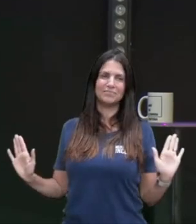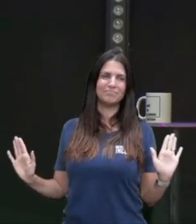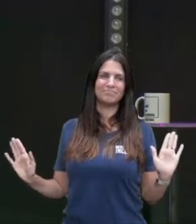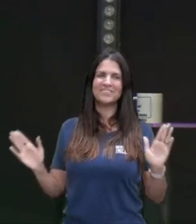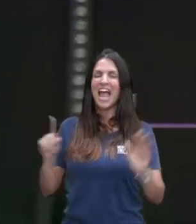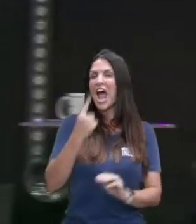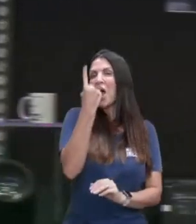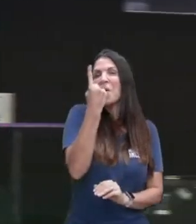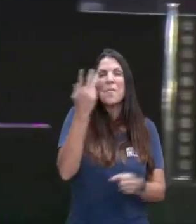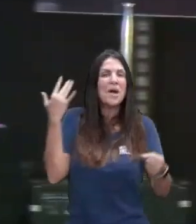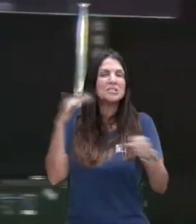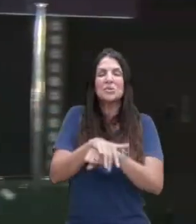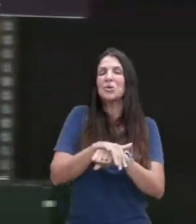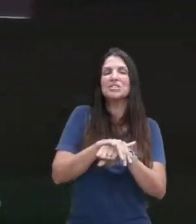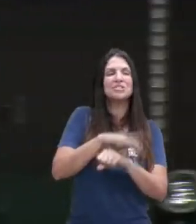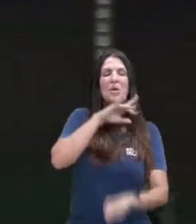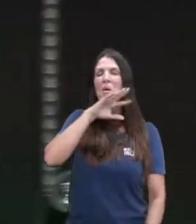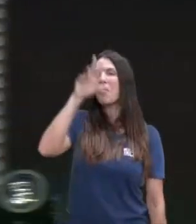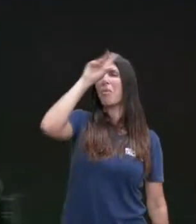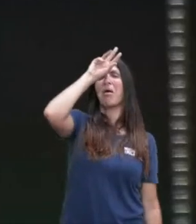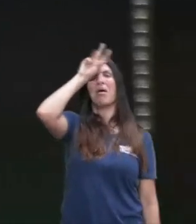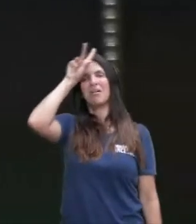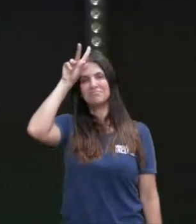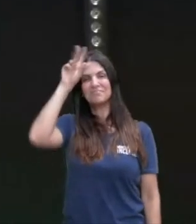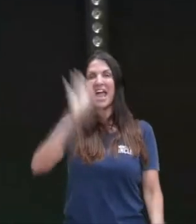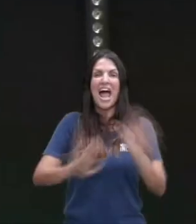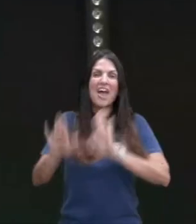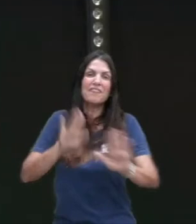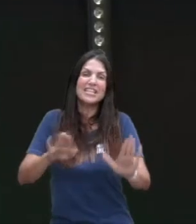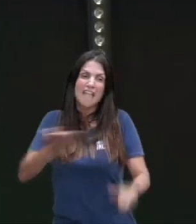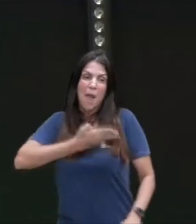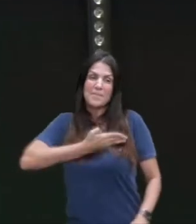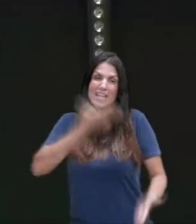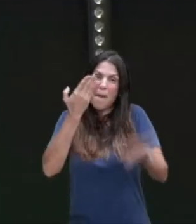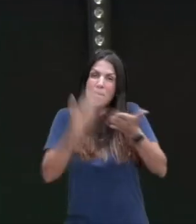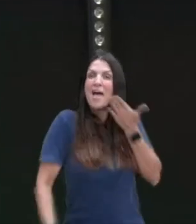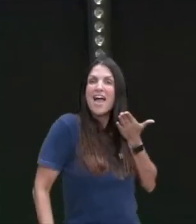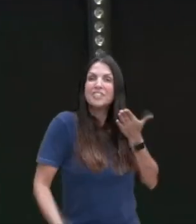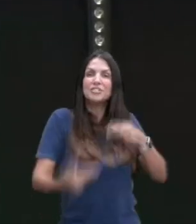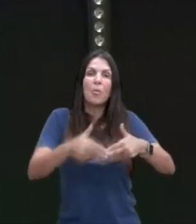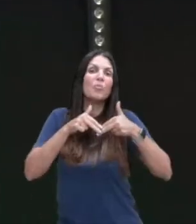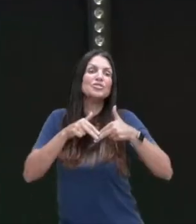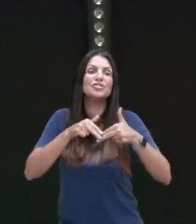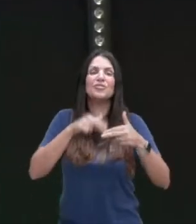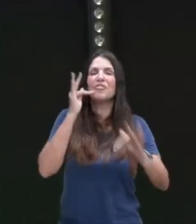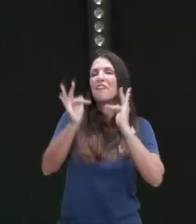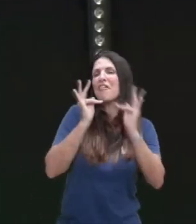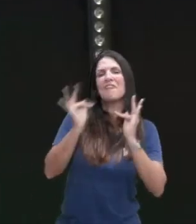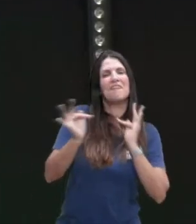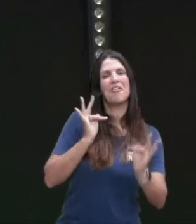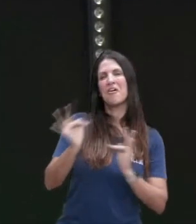e pode pessoas que jogam uma amizade fora por causa de uma fofoca e sem nenhuma base